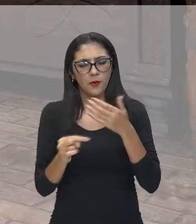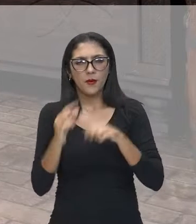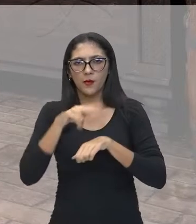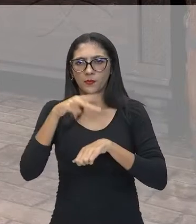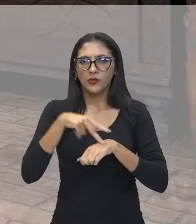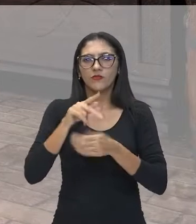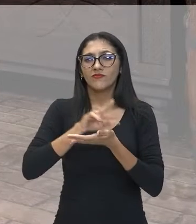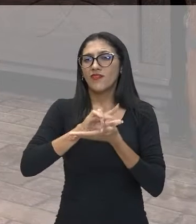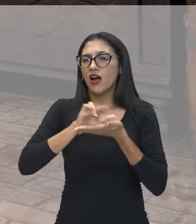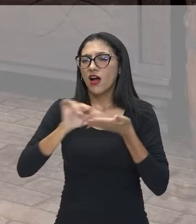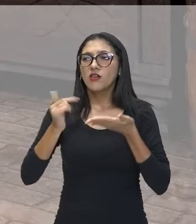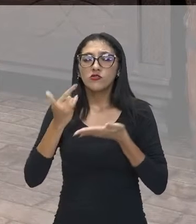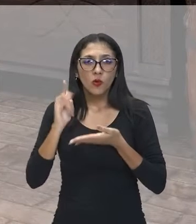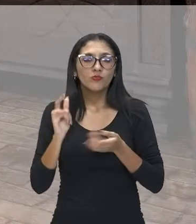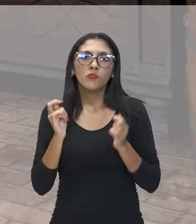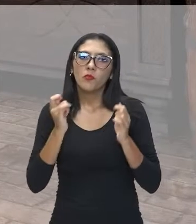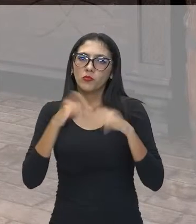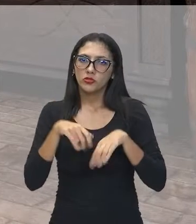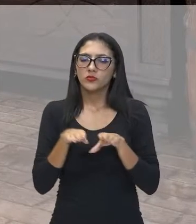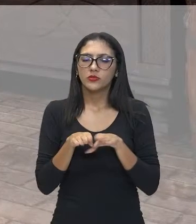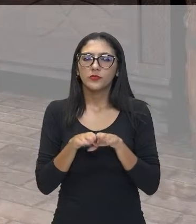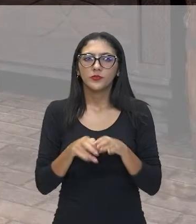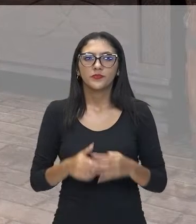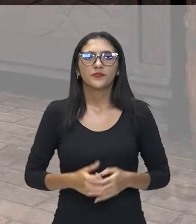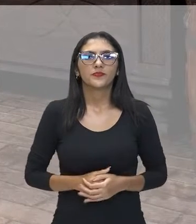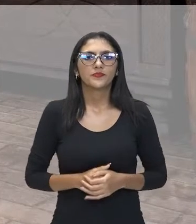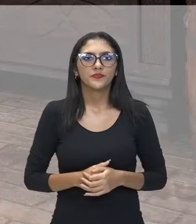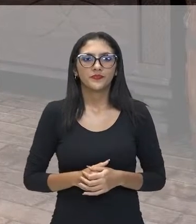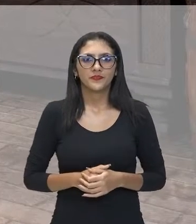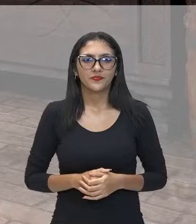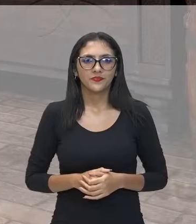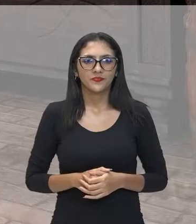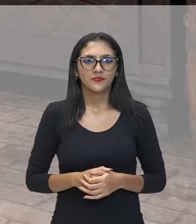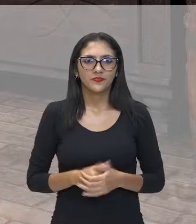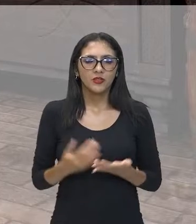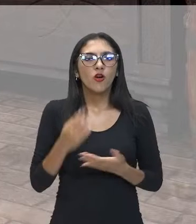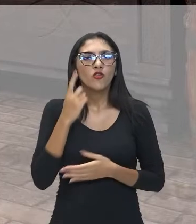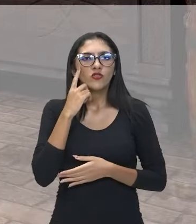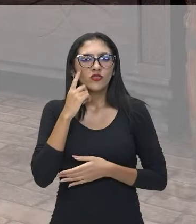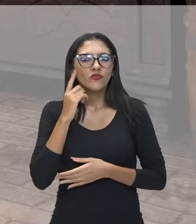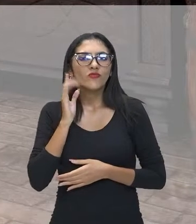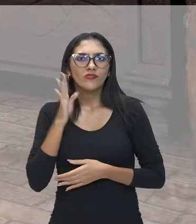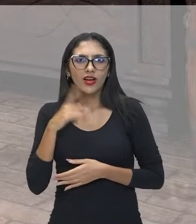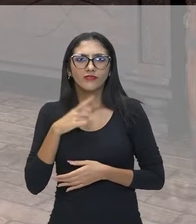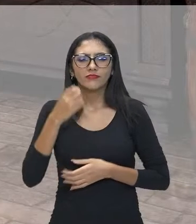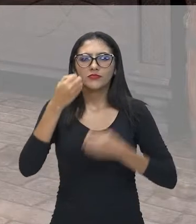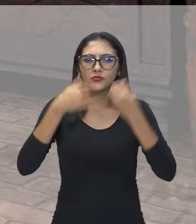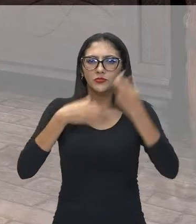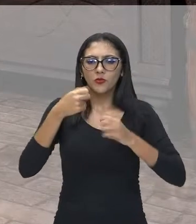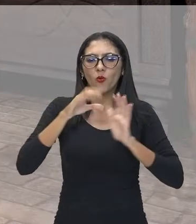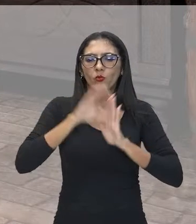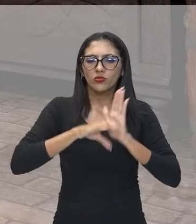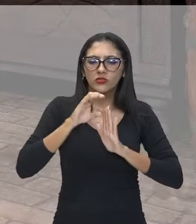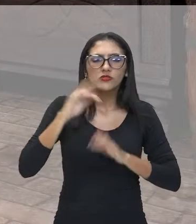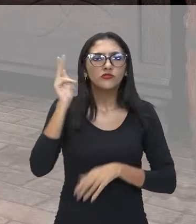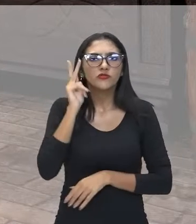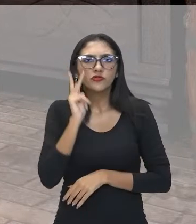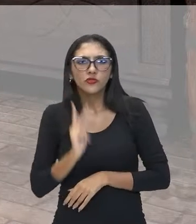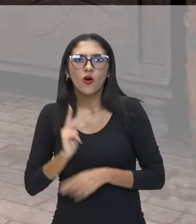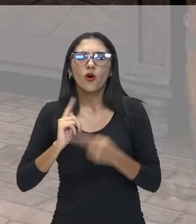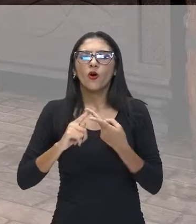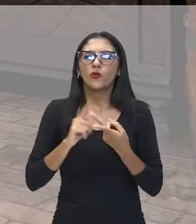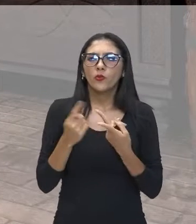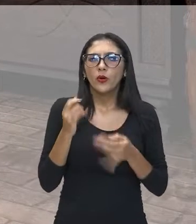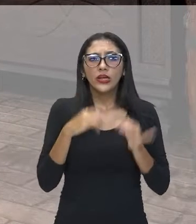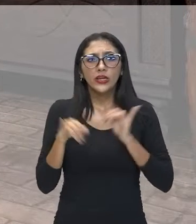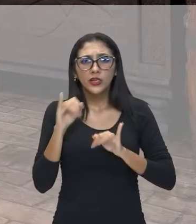aí dentro do ranking que estão um pouquinho acima, tá? Então, a gente já falou um pouquinho de história, já abordamos um pouquinho da química no futuro,